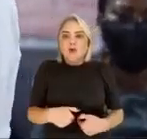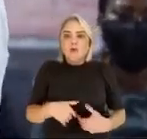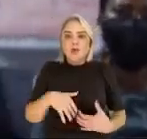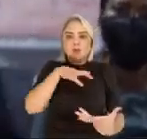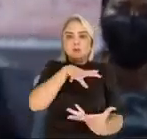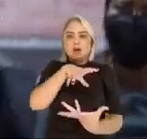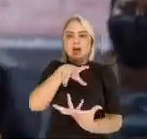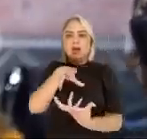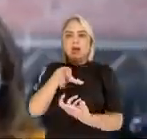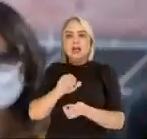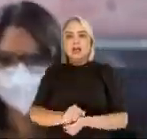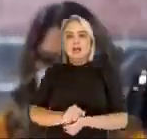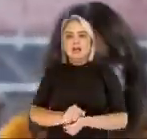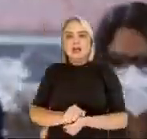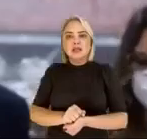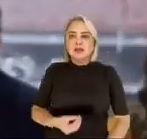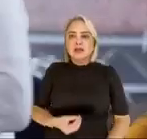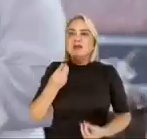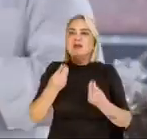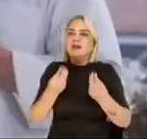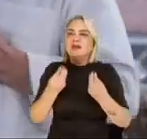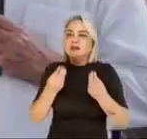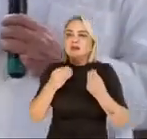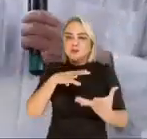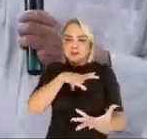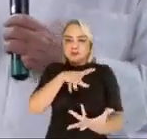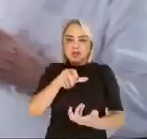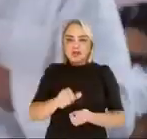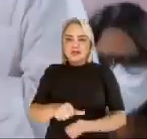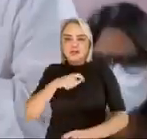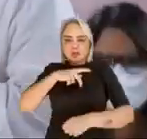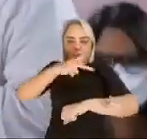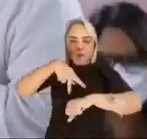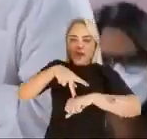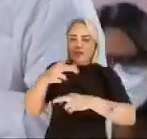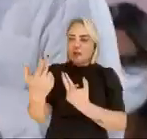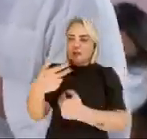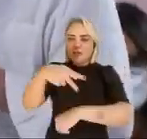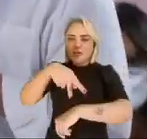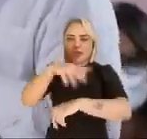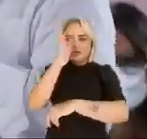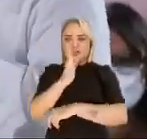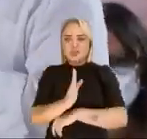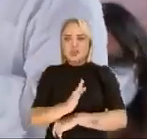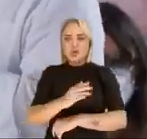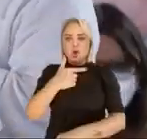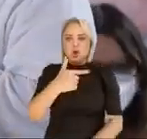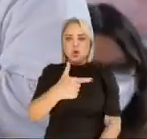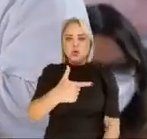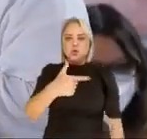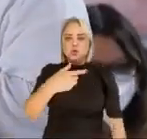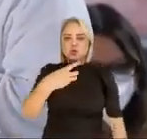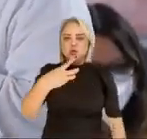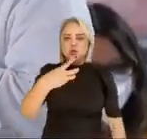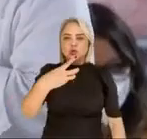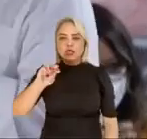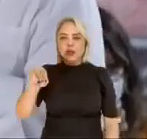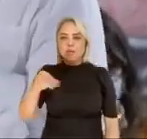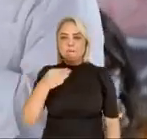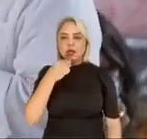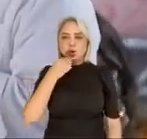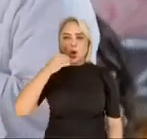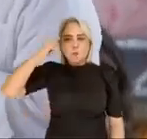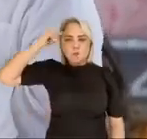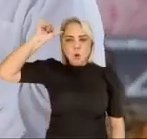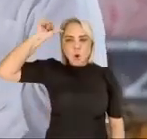Que desgraça de mundo é esse que você tem um país como o Brasil com 230 milhões de cabeça de gado,